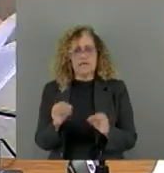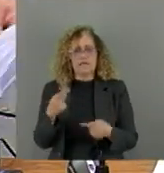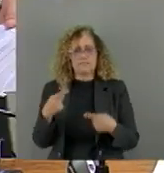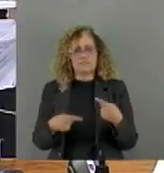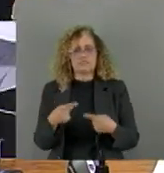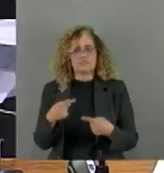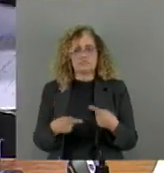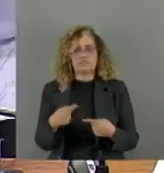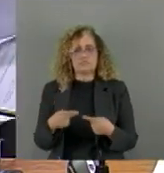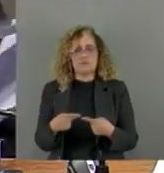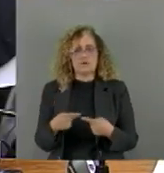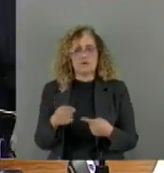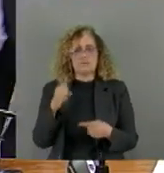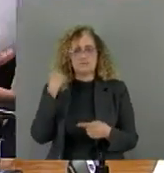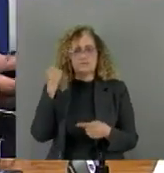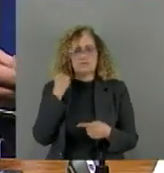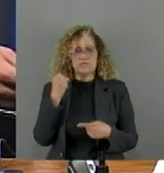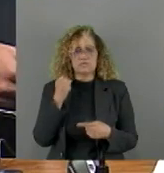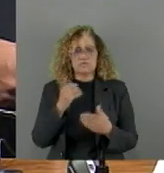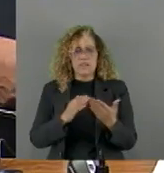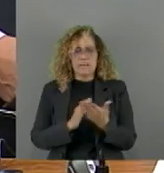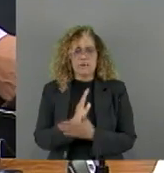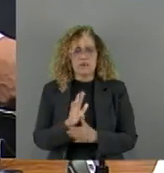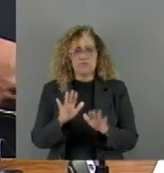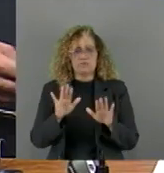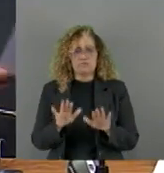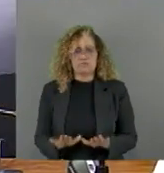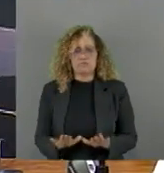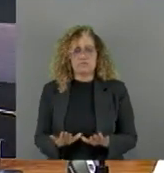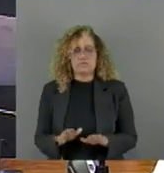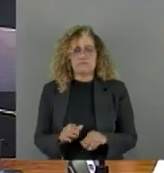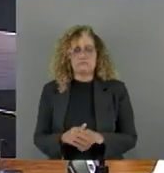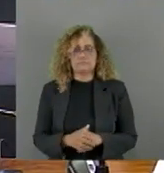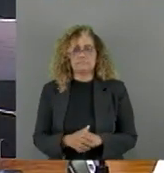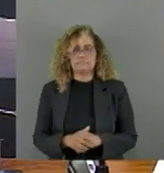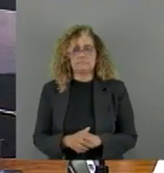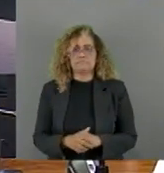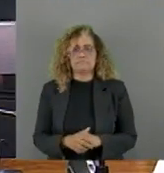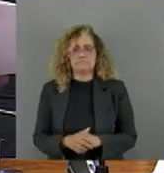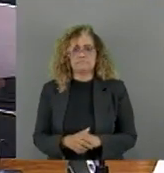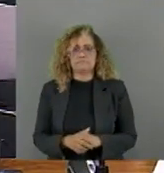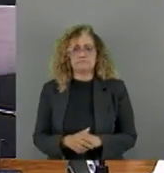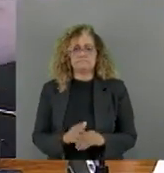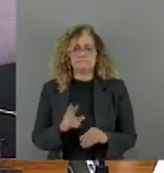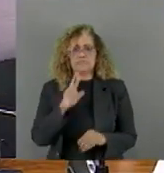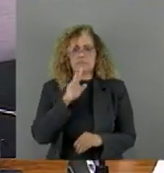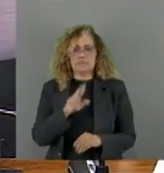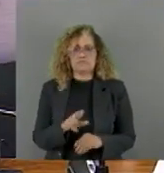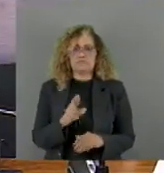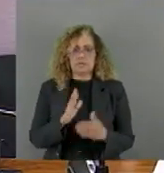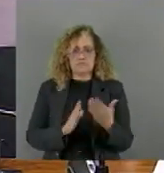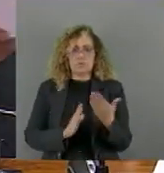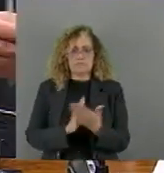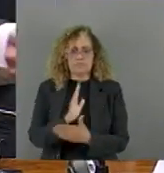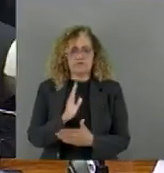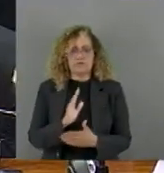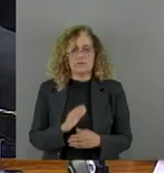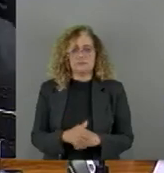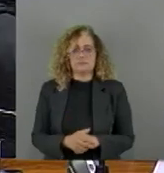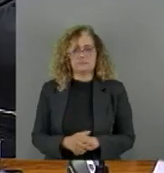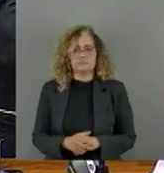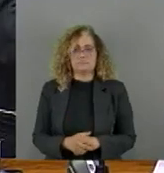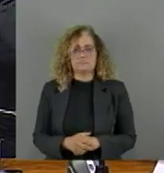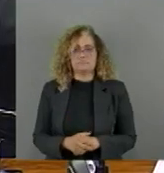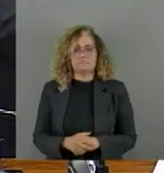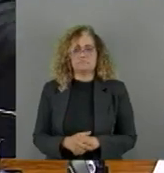discutir, senadores e senadoras que aprovam queiram permanecer como se encontram. Resultado: aprovado. Vossa